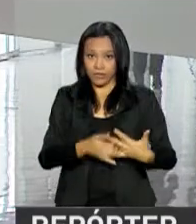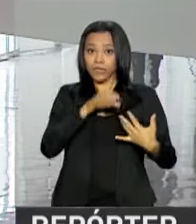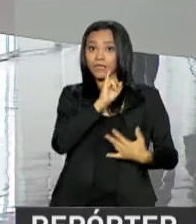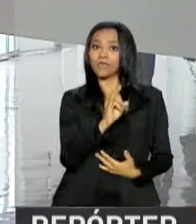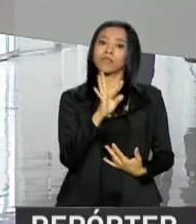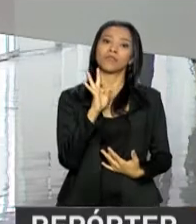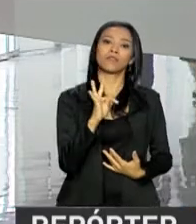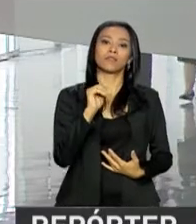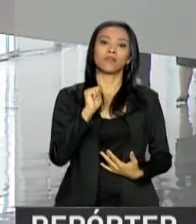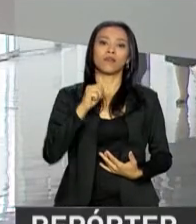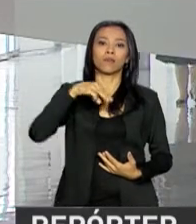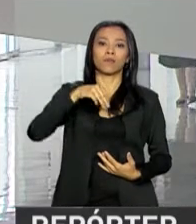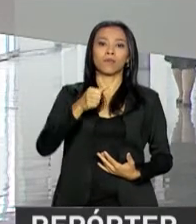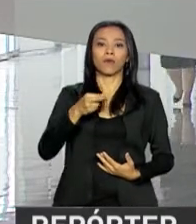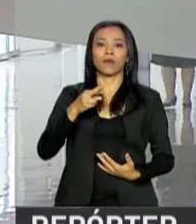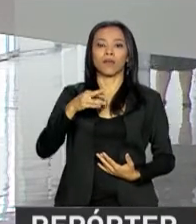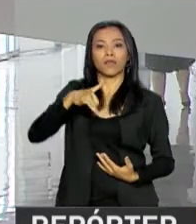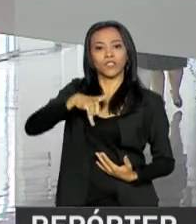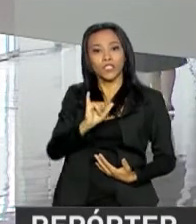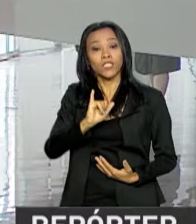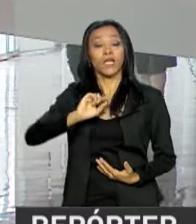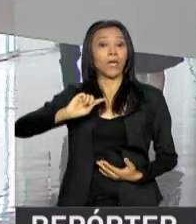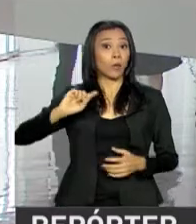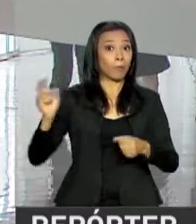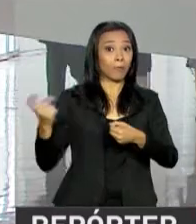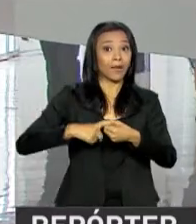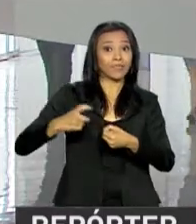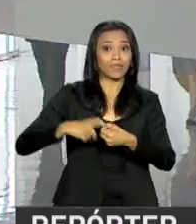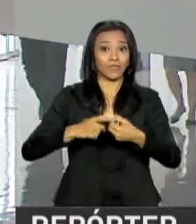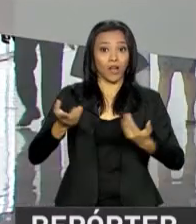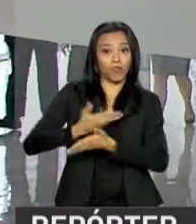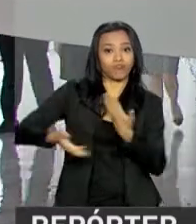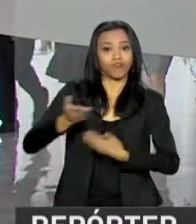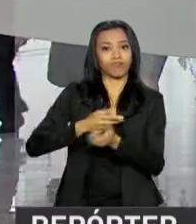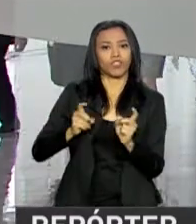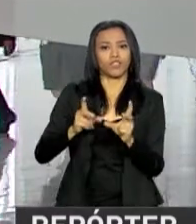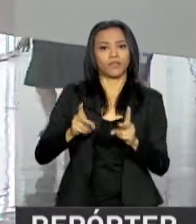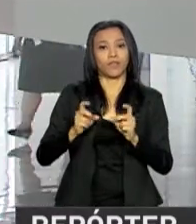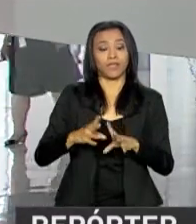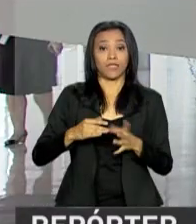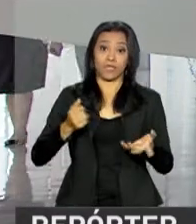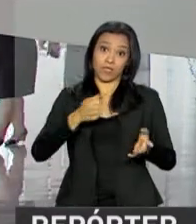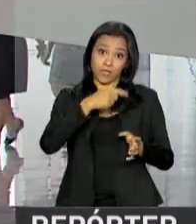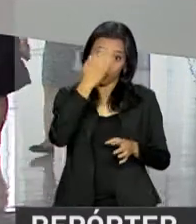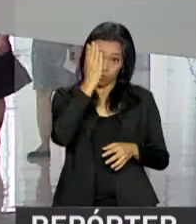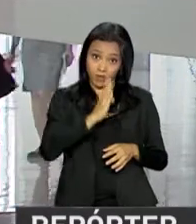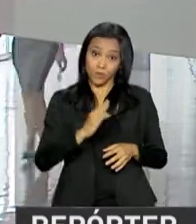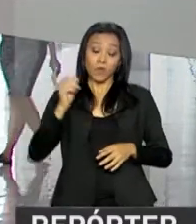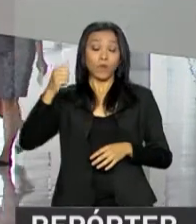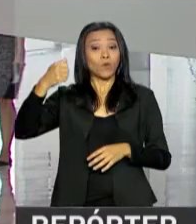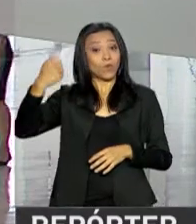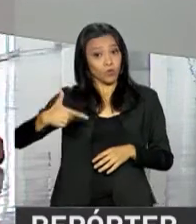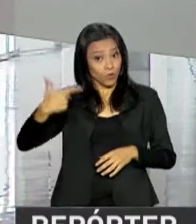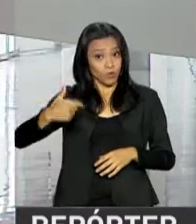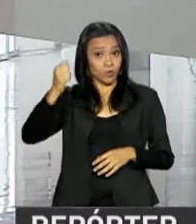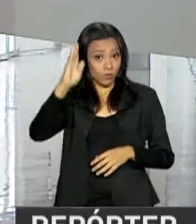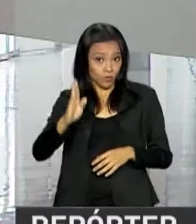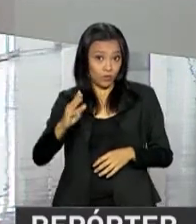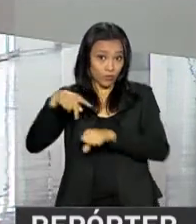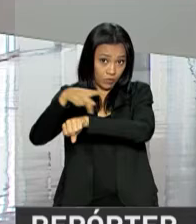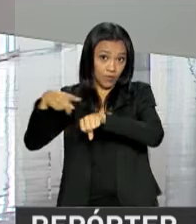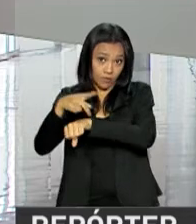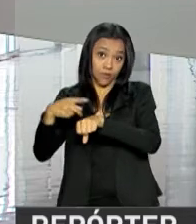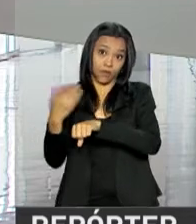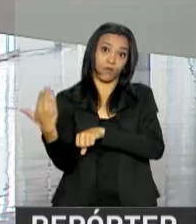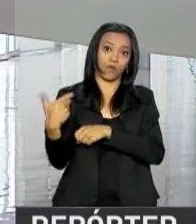é o principal parceiro comercial do Chile na América do Sul. Já o Chile é o segundo parceiro comercial do Brasil na região. O